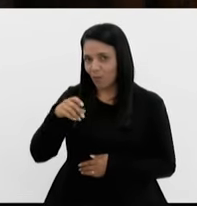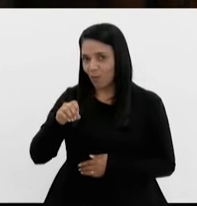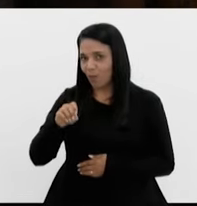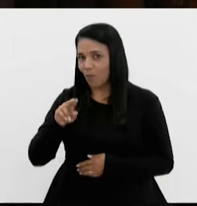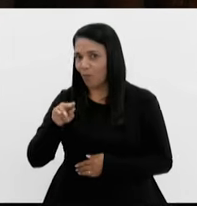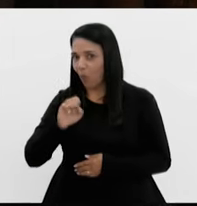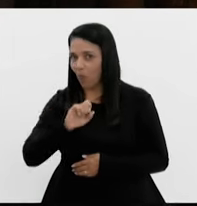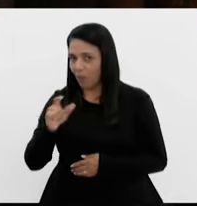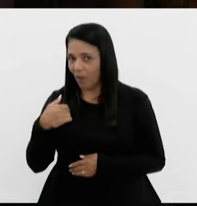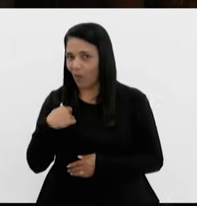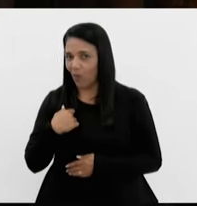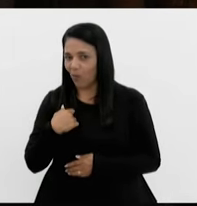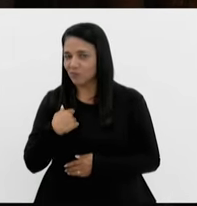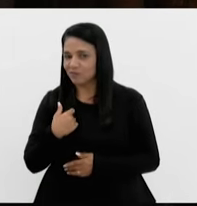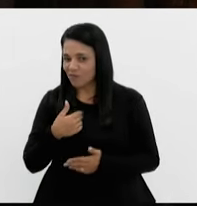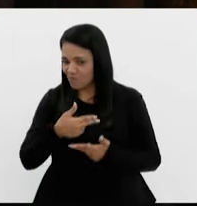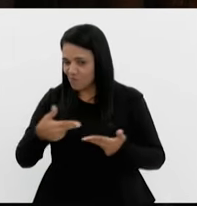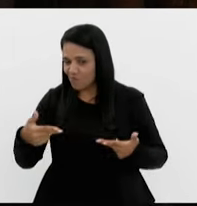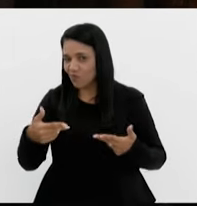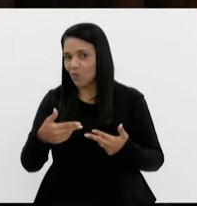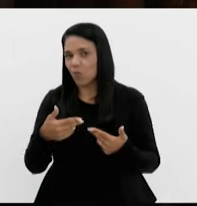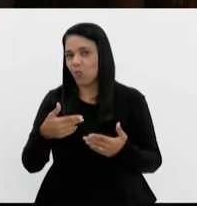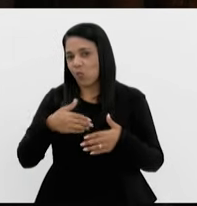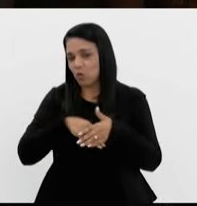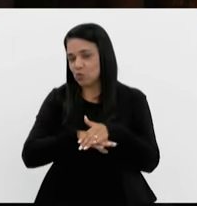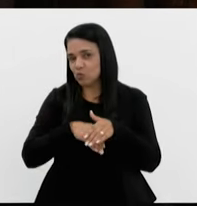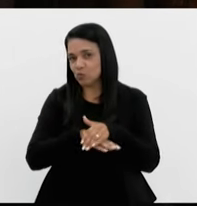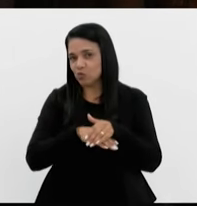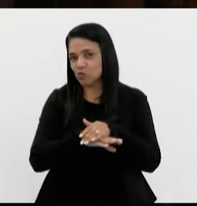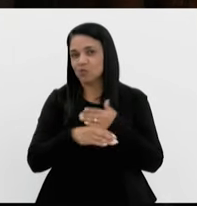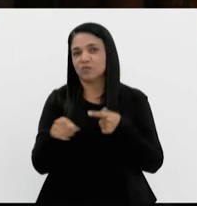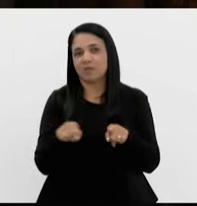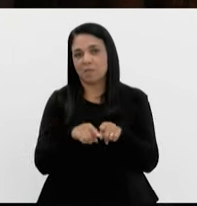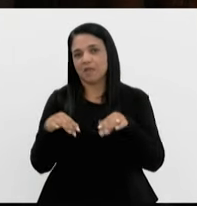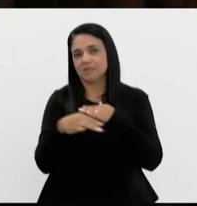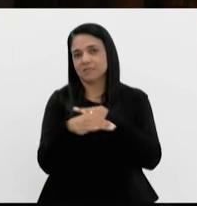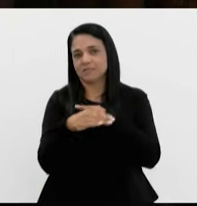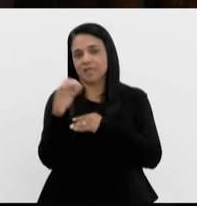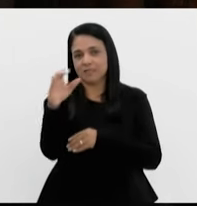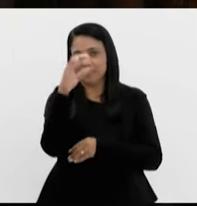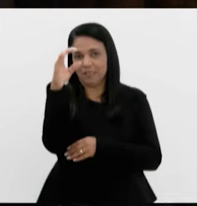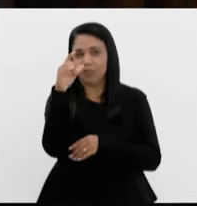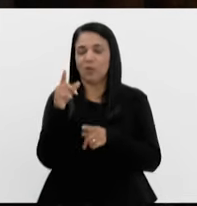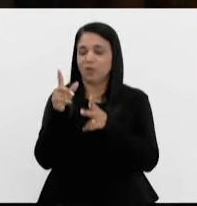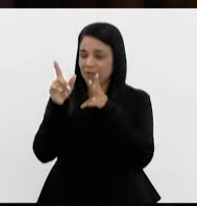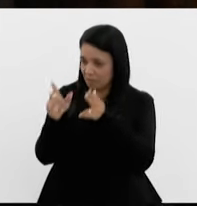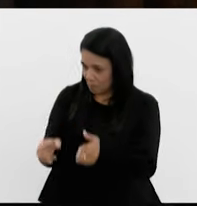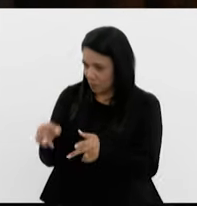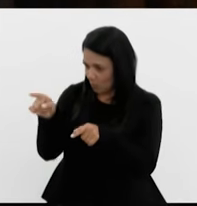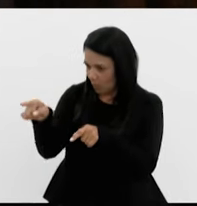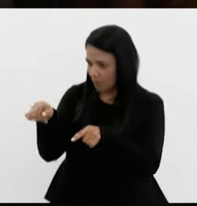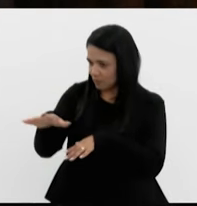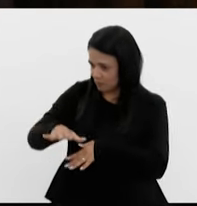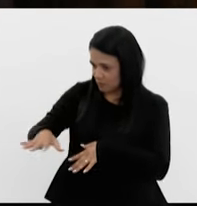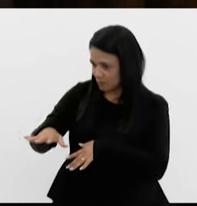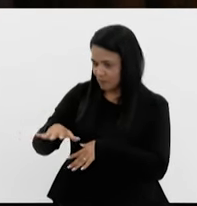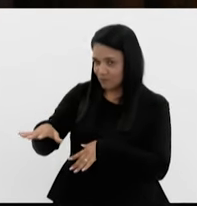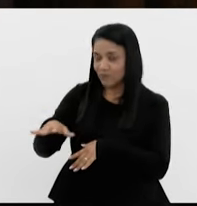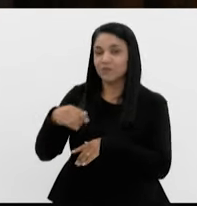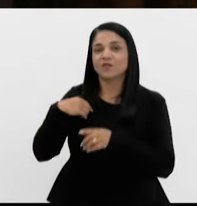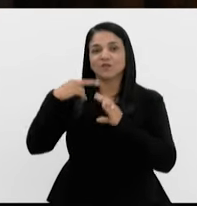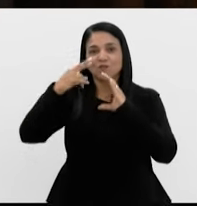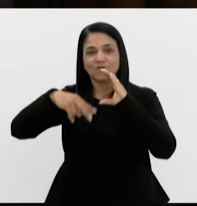é muita coisa escondida enterrada na cidade de Niterói como eu tenho certeza na sua região na região do